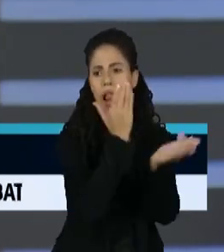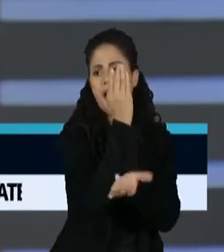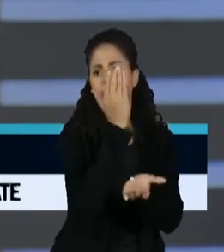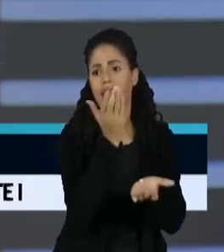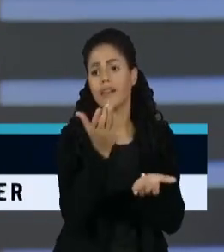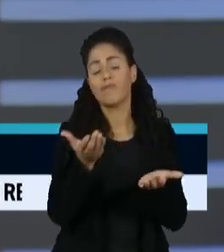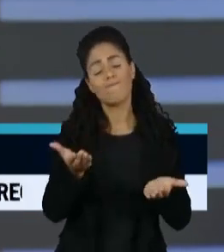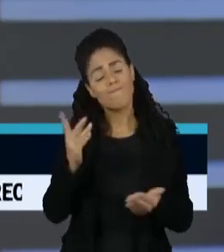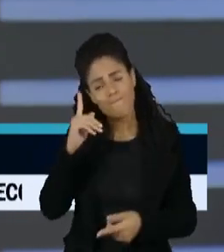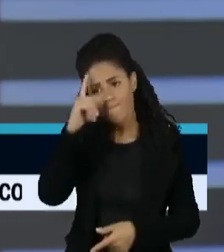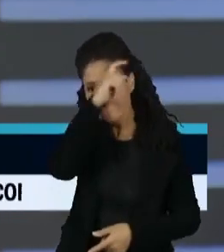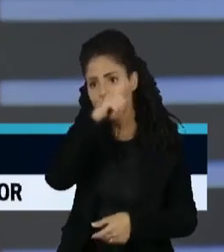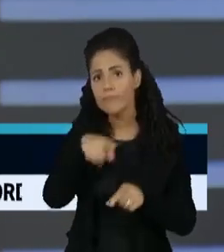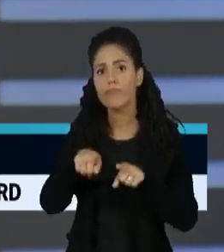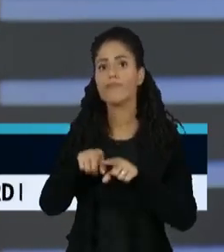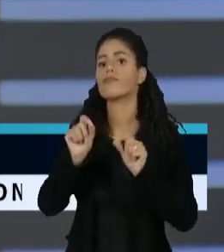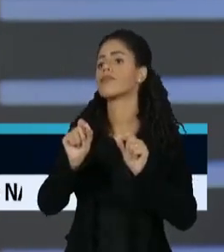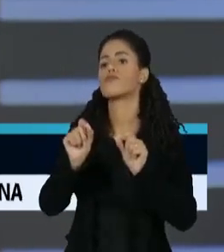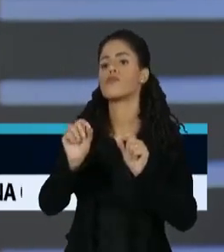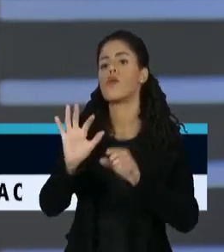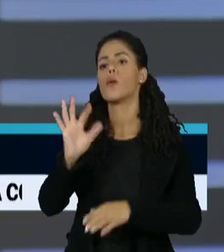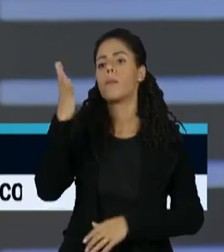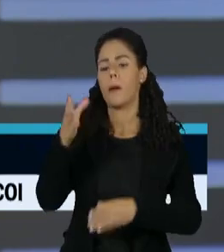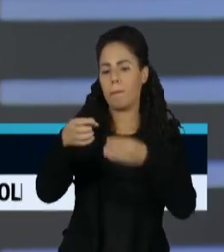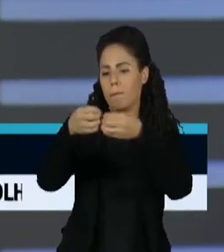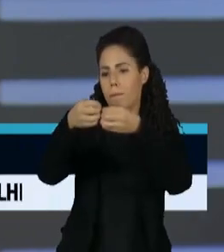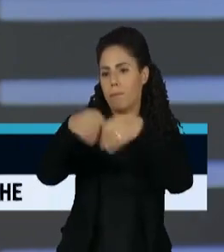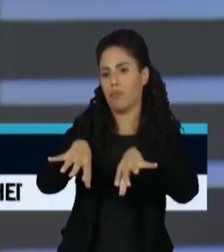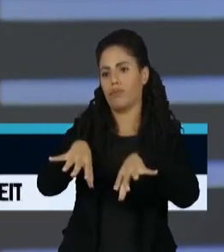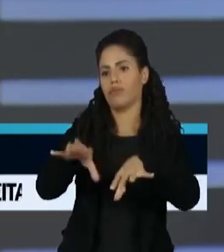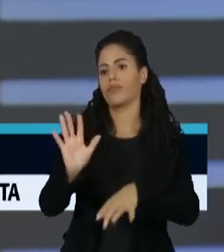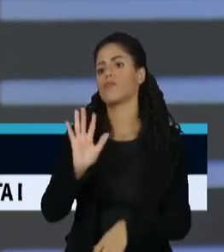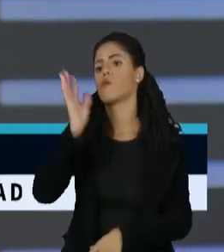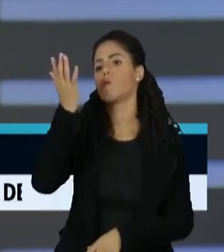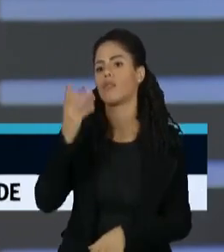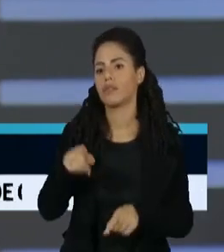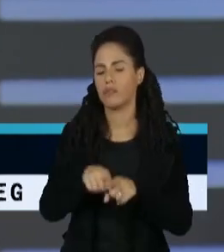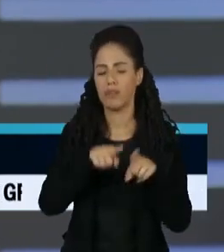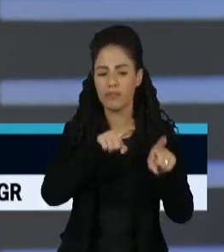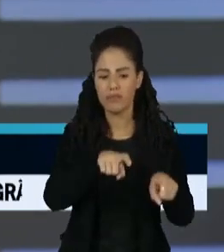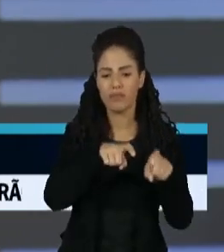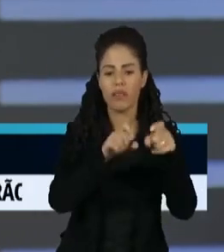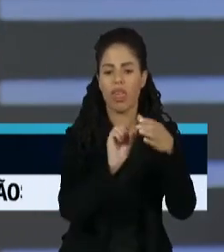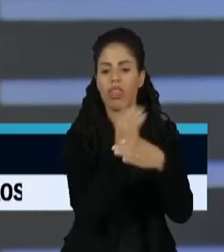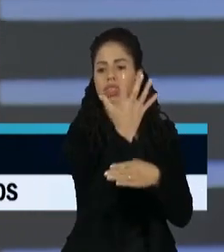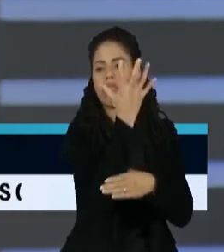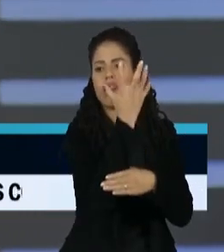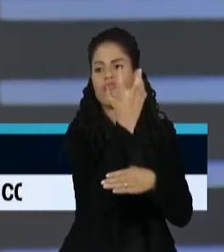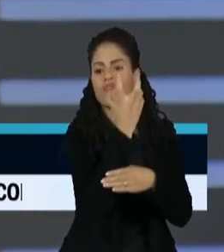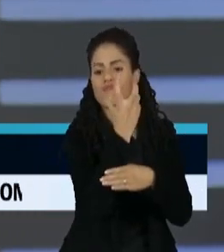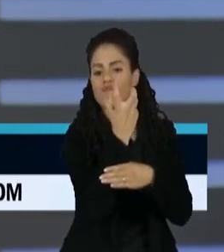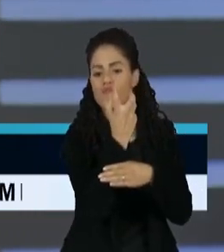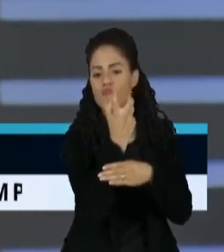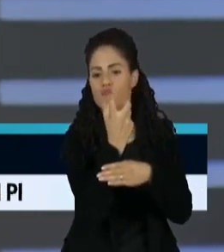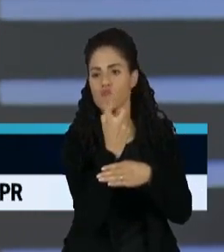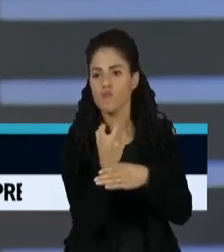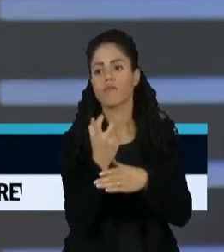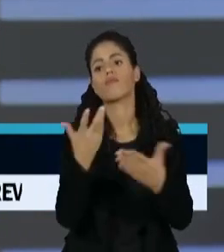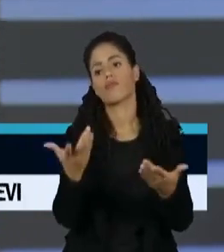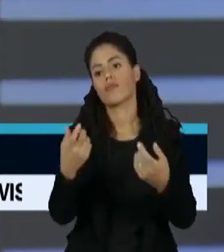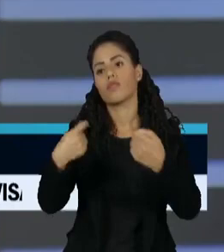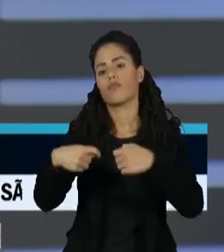ruído todo e, além de tudo, grandes prejuízos, né? Porque diminui a produtividade, enfim. É muito